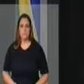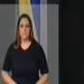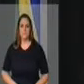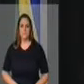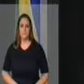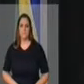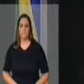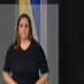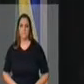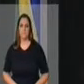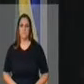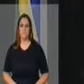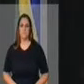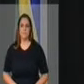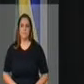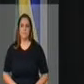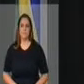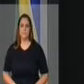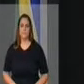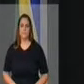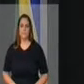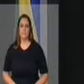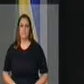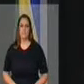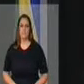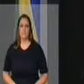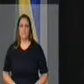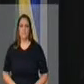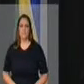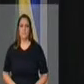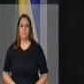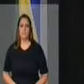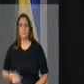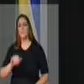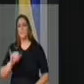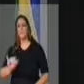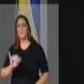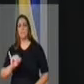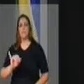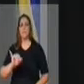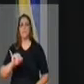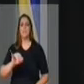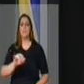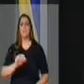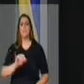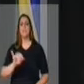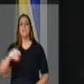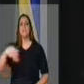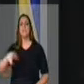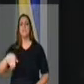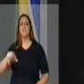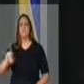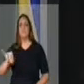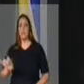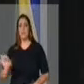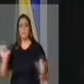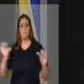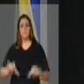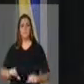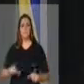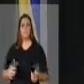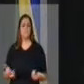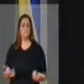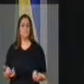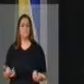que tem a ver com imunidade, porque nós temos hoje no mundo vários tratamentos para câncer